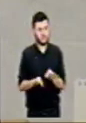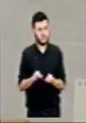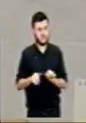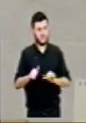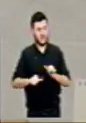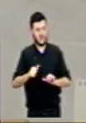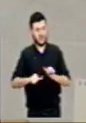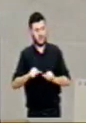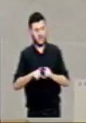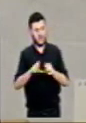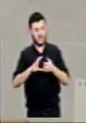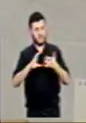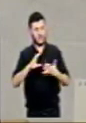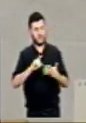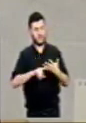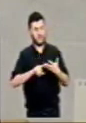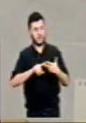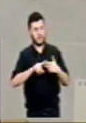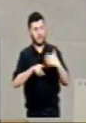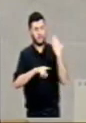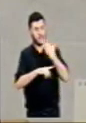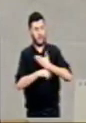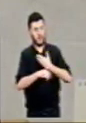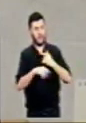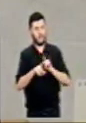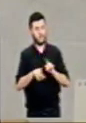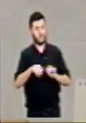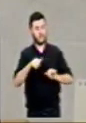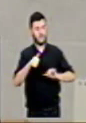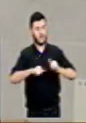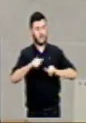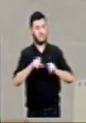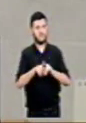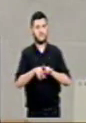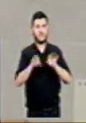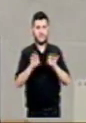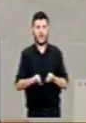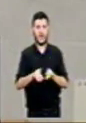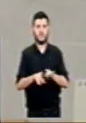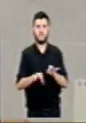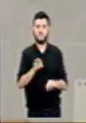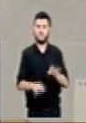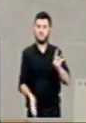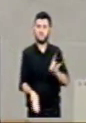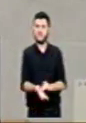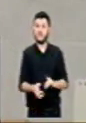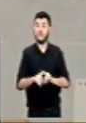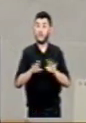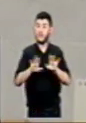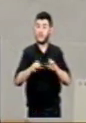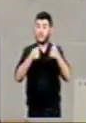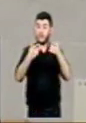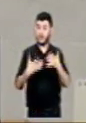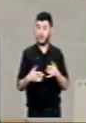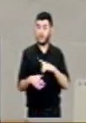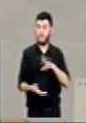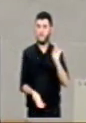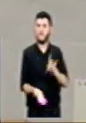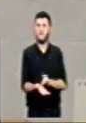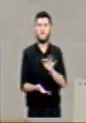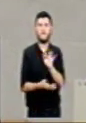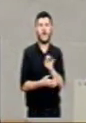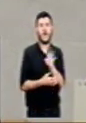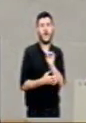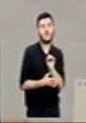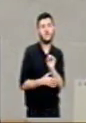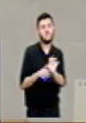foram apresentados. Elementos esses que diziam que havia uma notícia de um fato criminoso, que esse fato criminoso